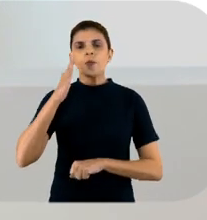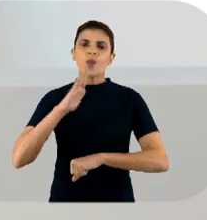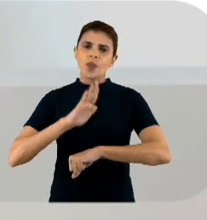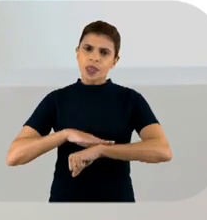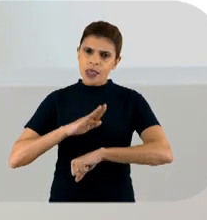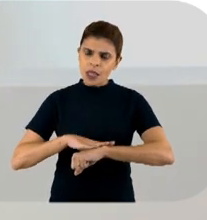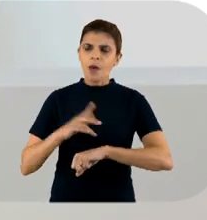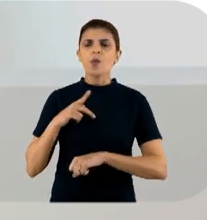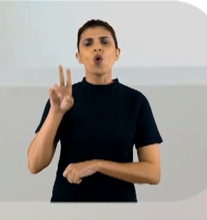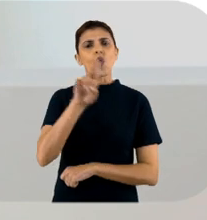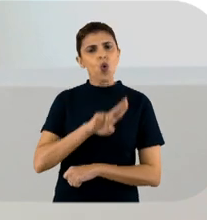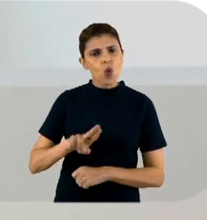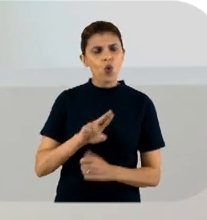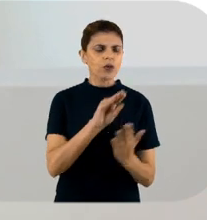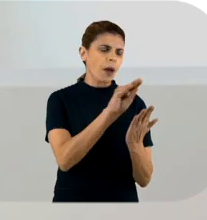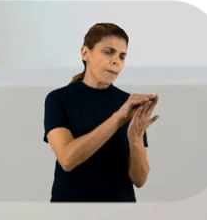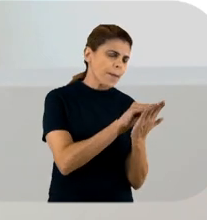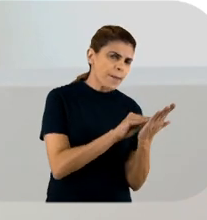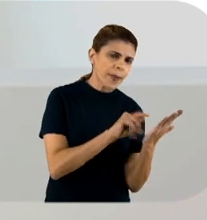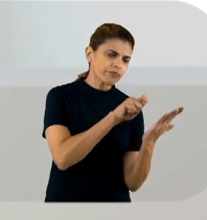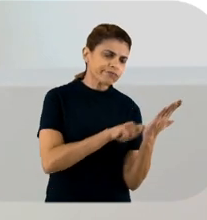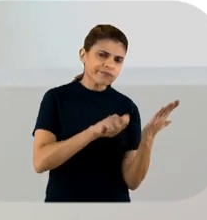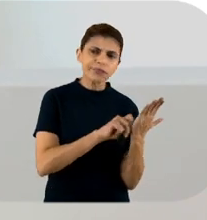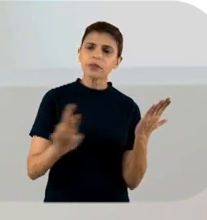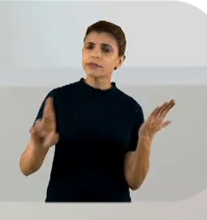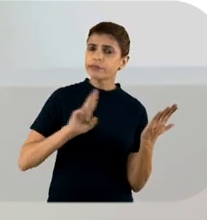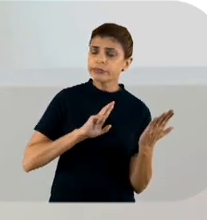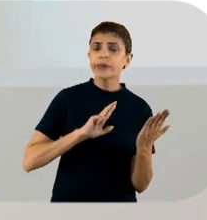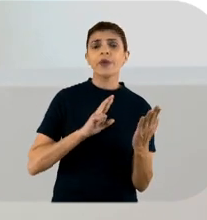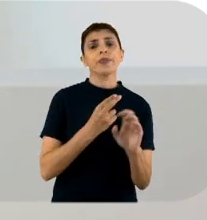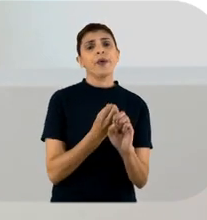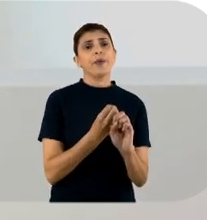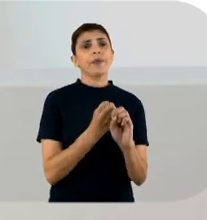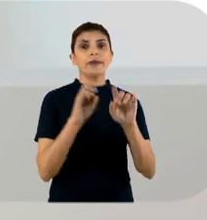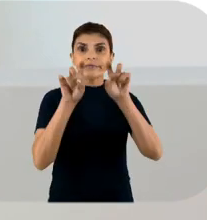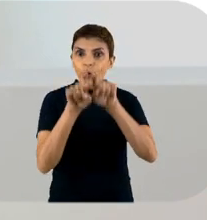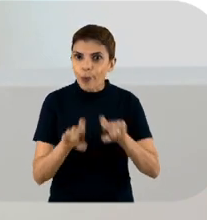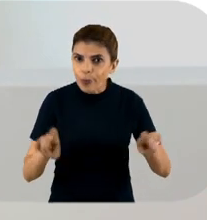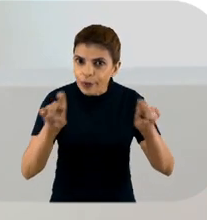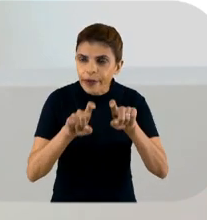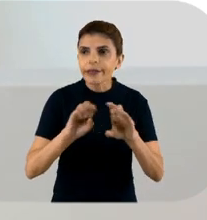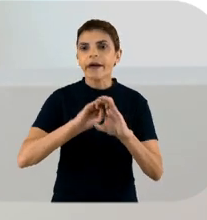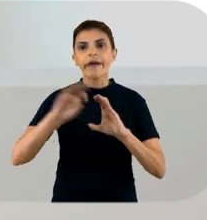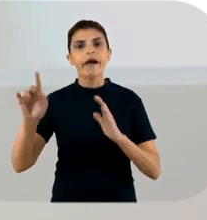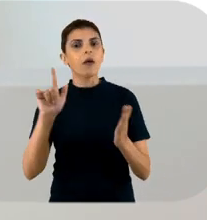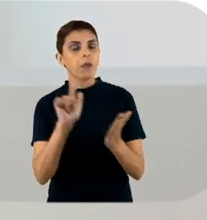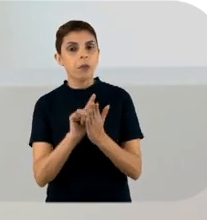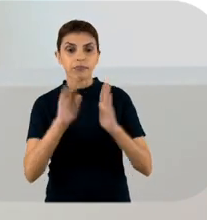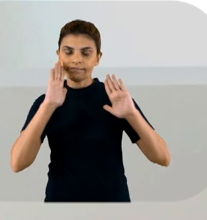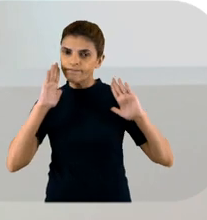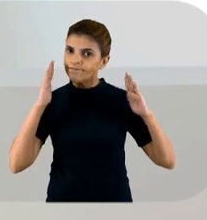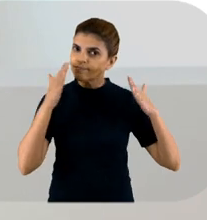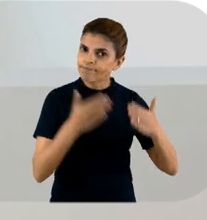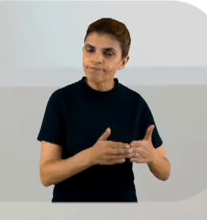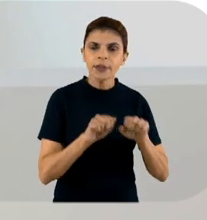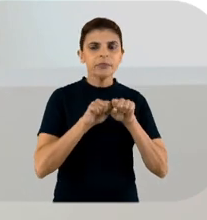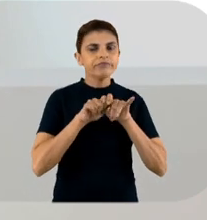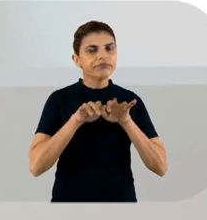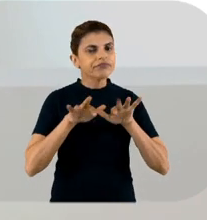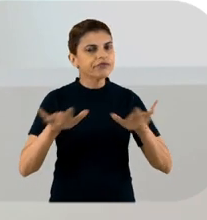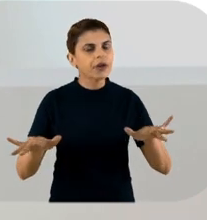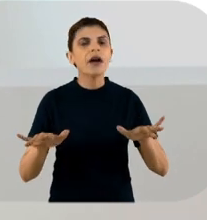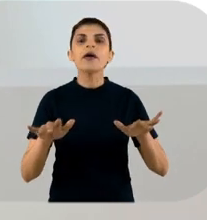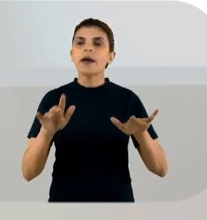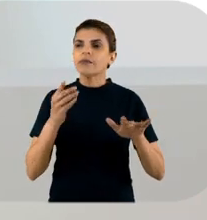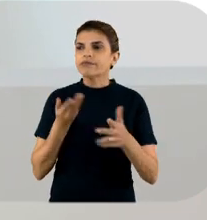um tempo a mais que a gente usa para preencher uma ficha eh online ou no papel para enviar dediquem-se a isso porque a disseminação